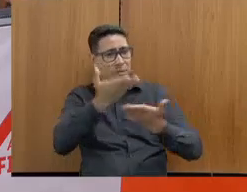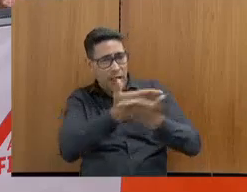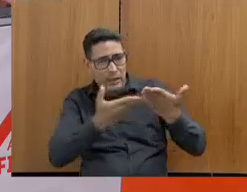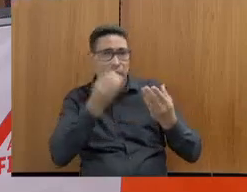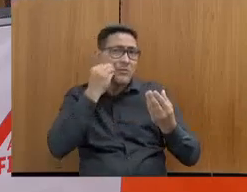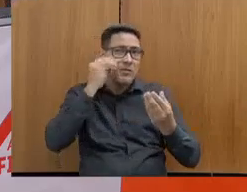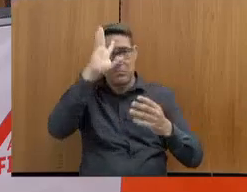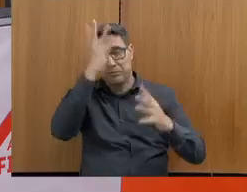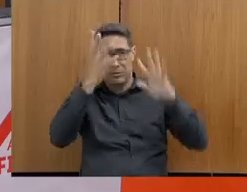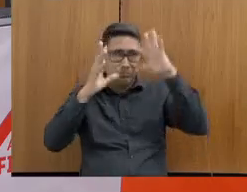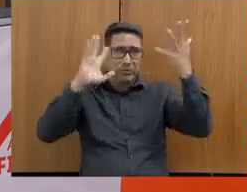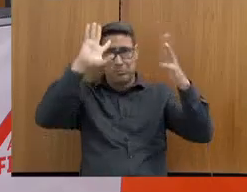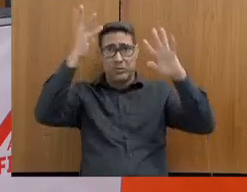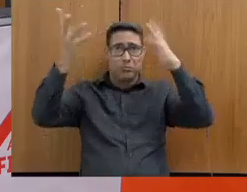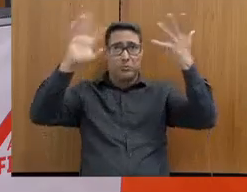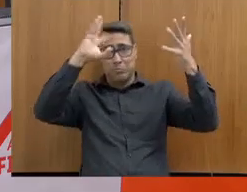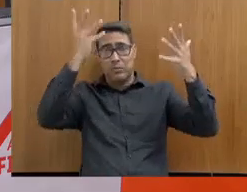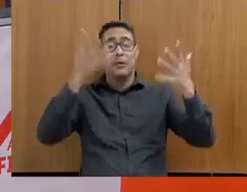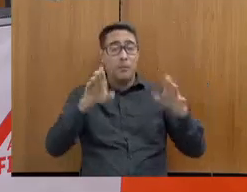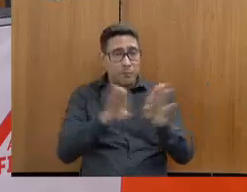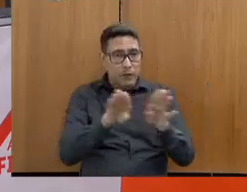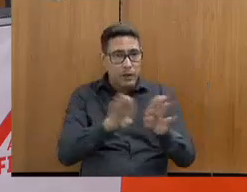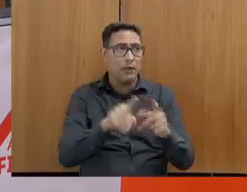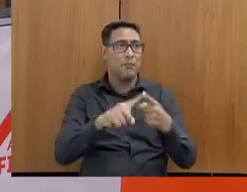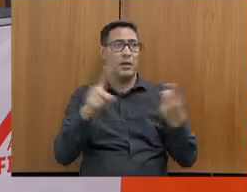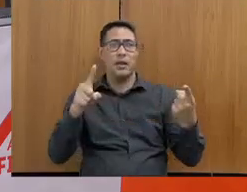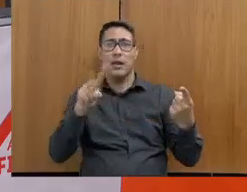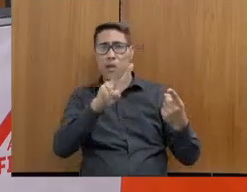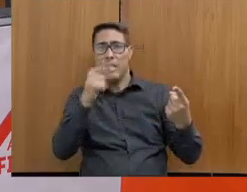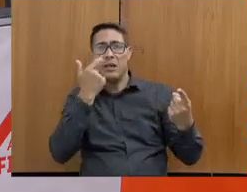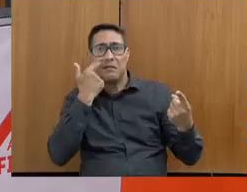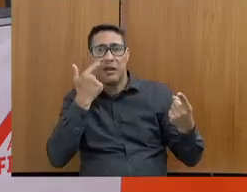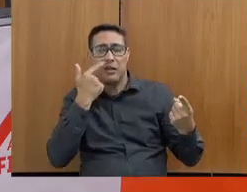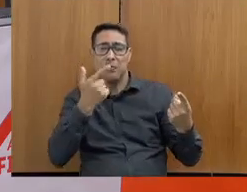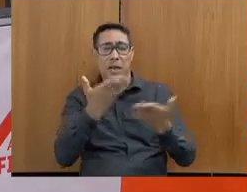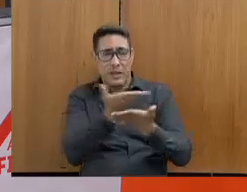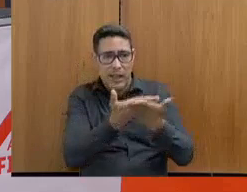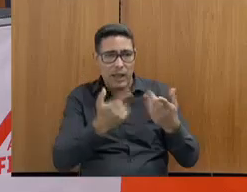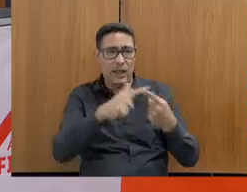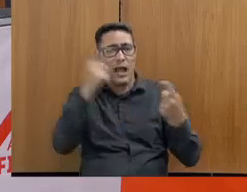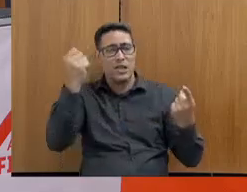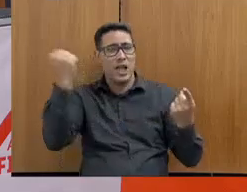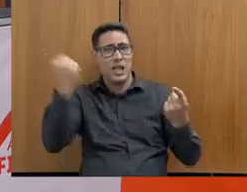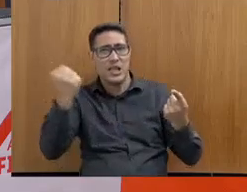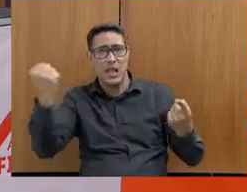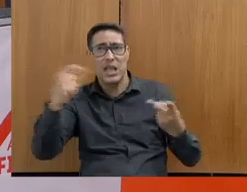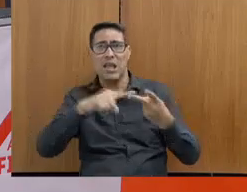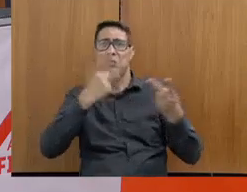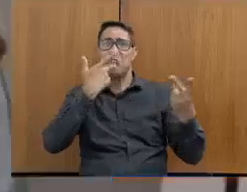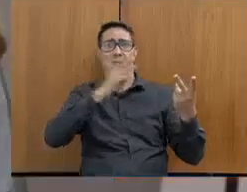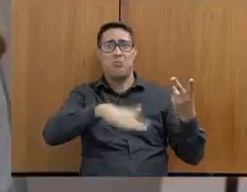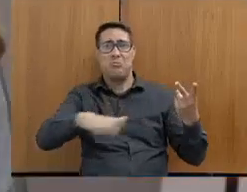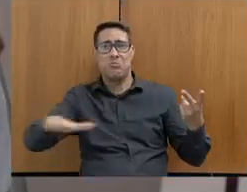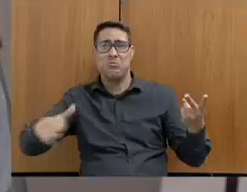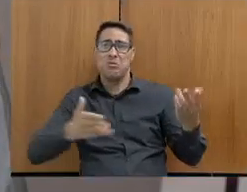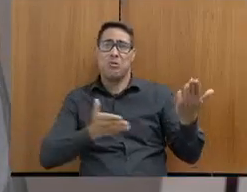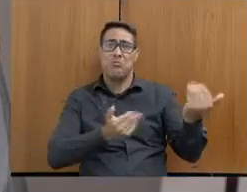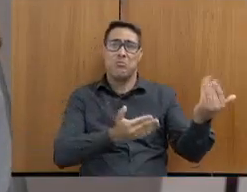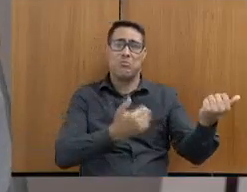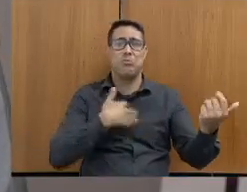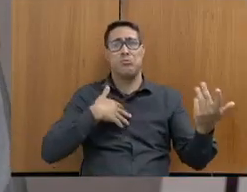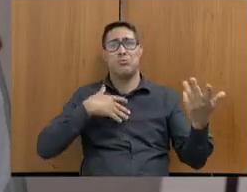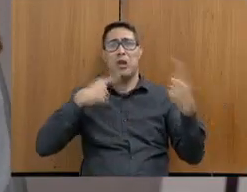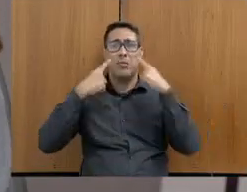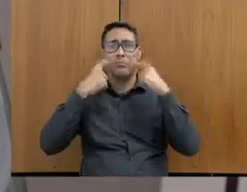com as misérias humanas né crimes contra a vida homicídios é crimes contra criança e adolescente violência sexual